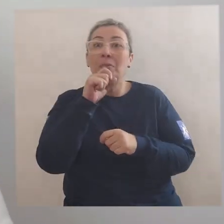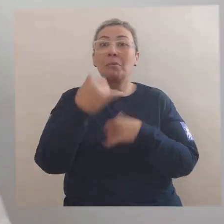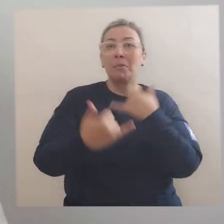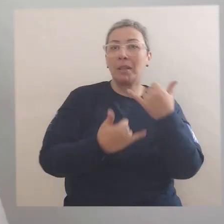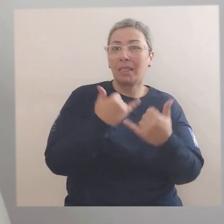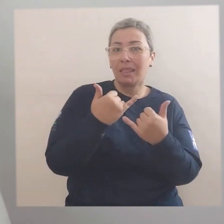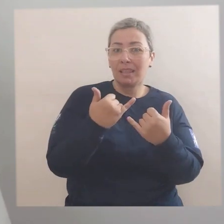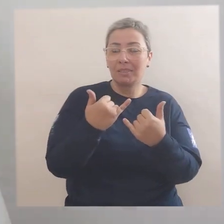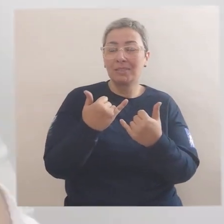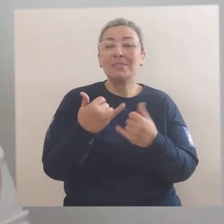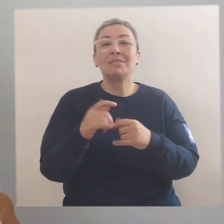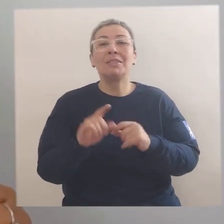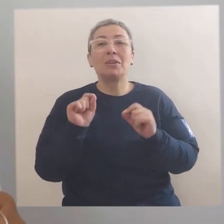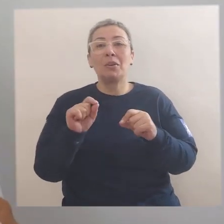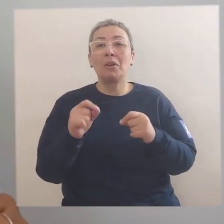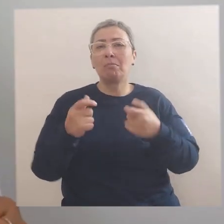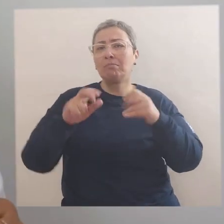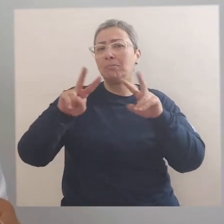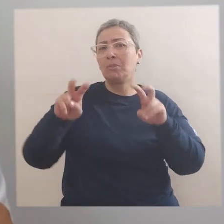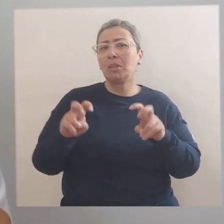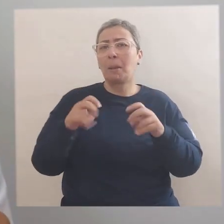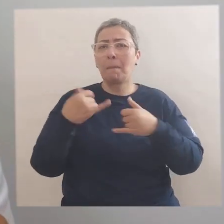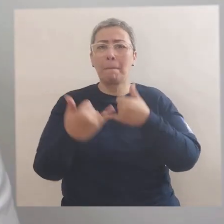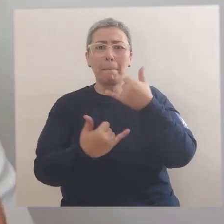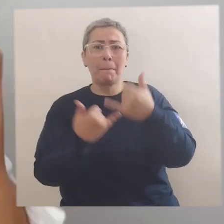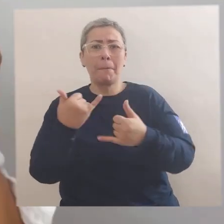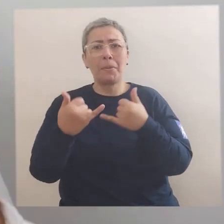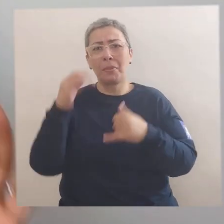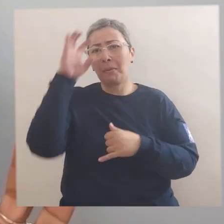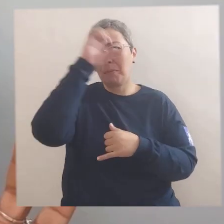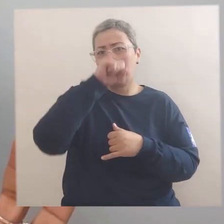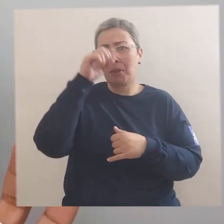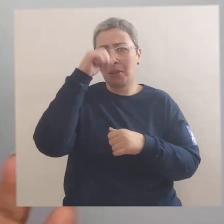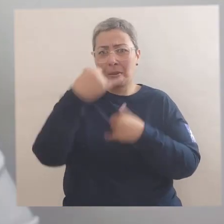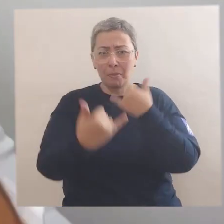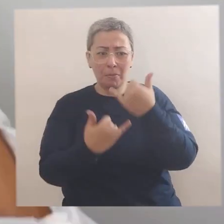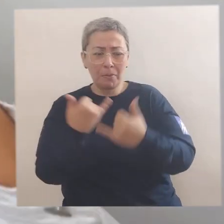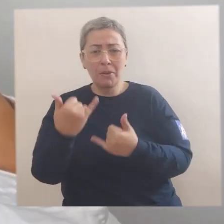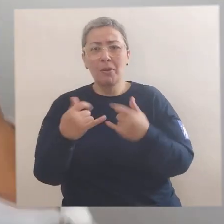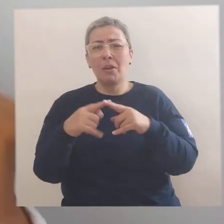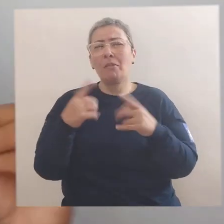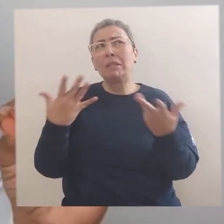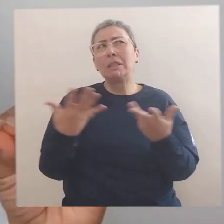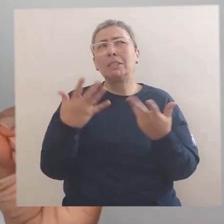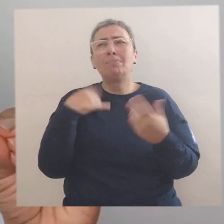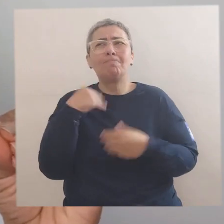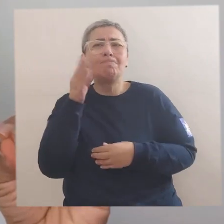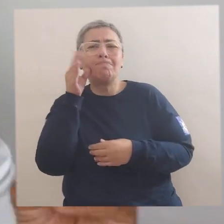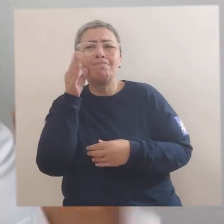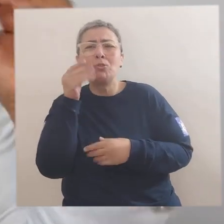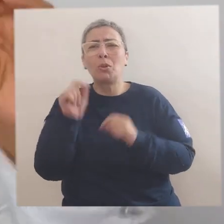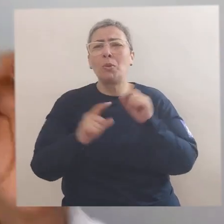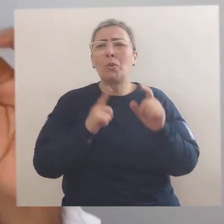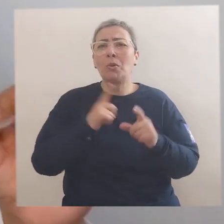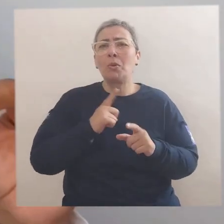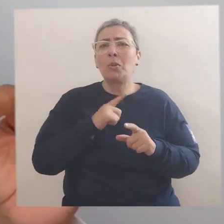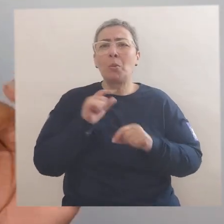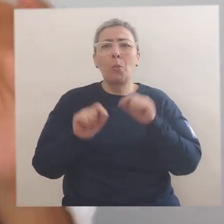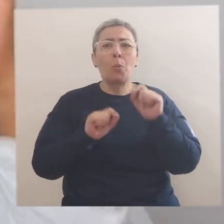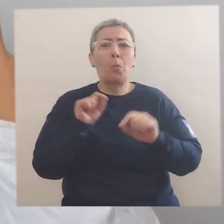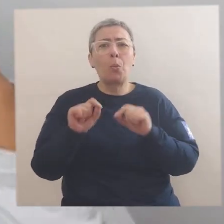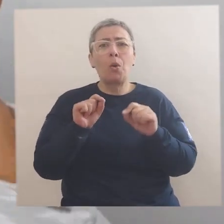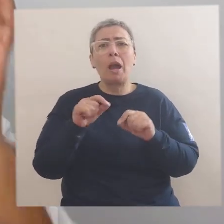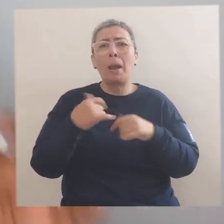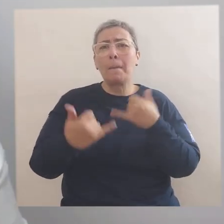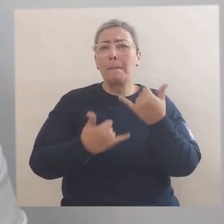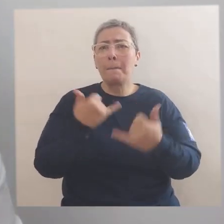brincando. E falando em brincadeiras e aprender brincando, eu fiquei aqui muito curiosa. Qual é